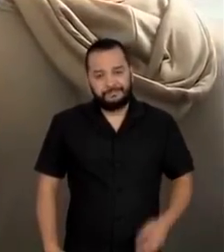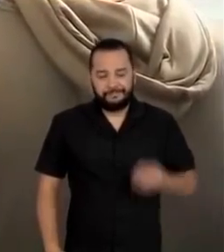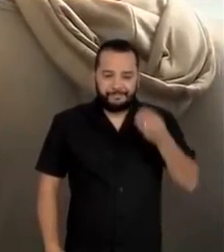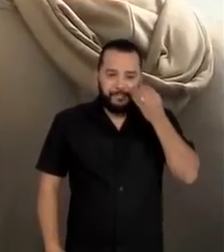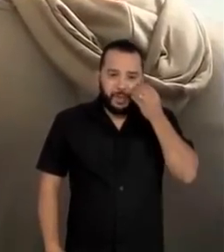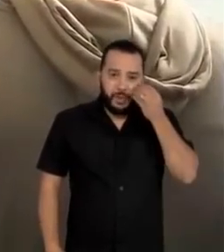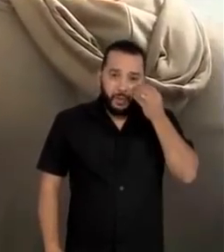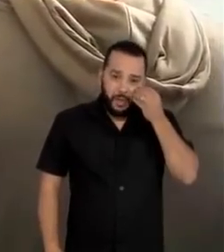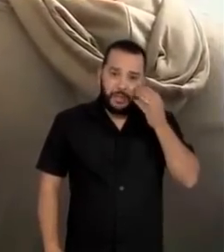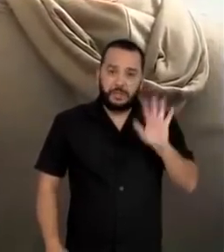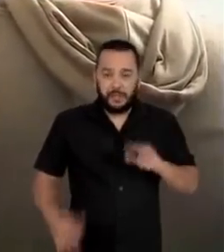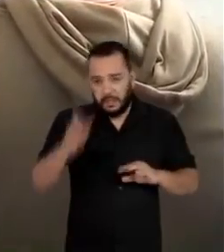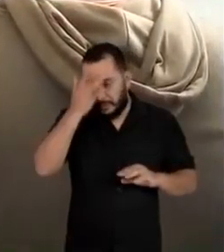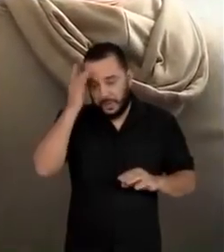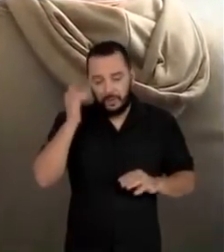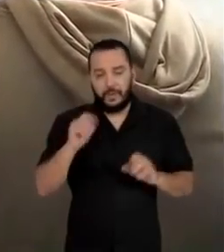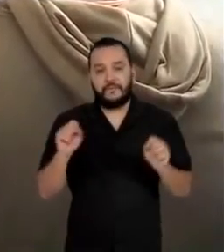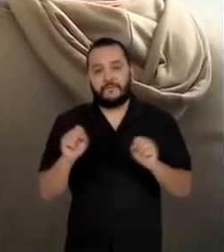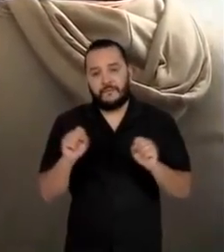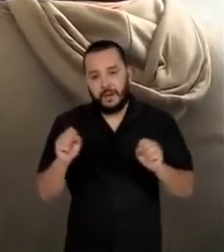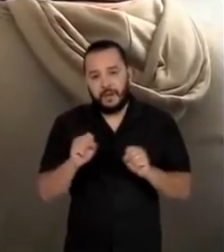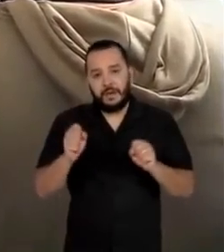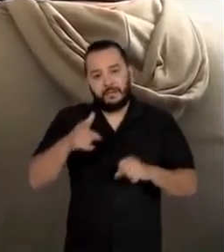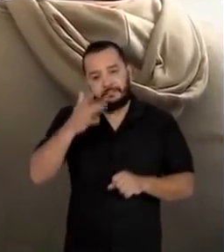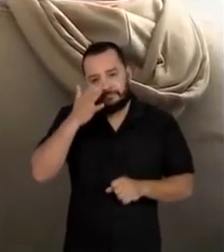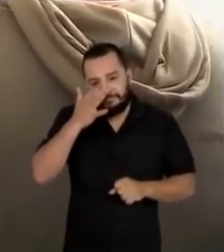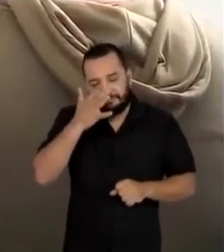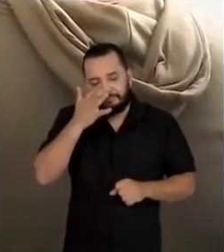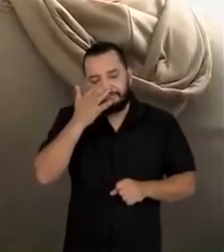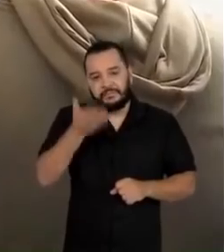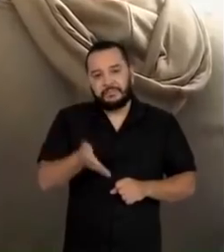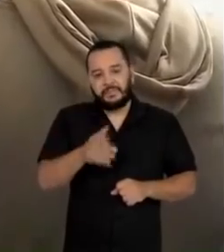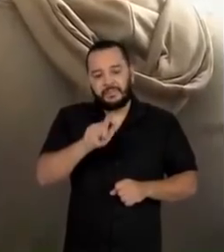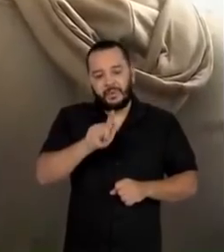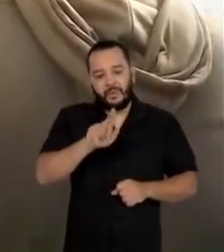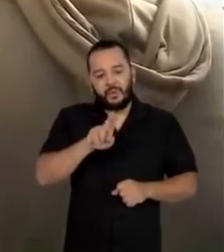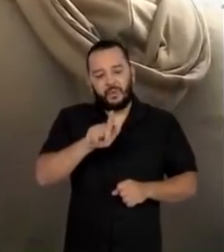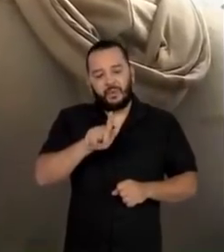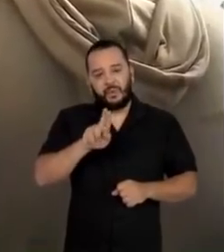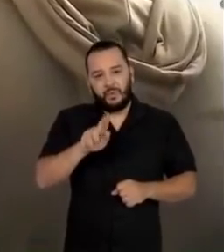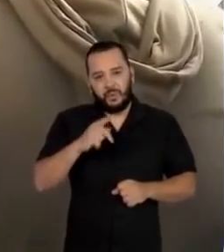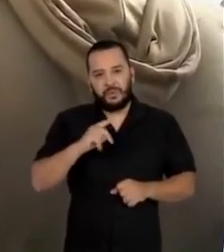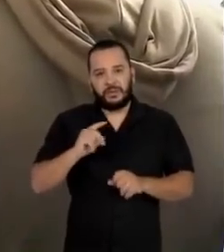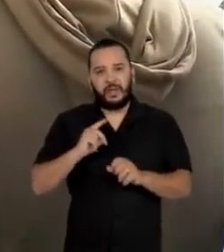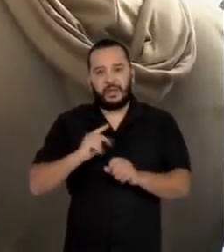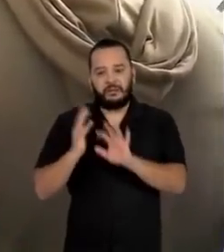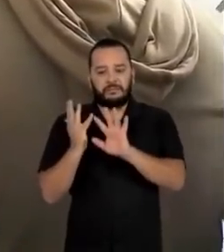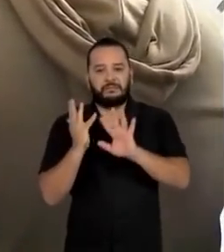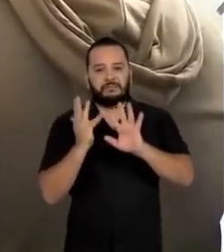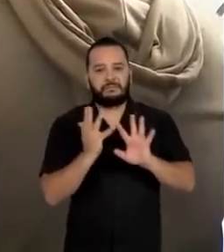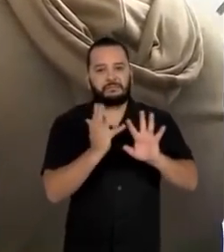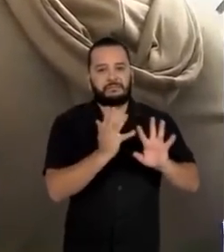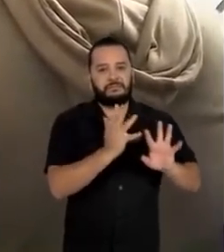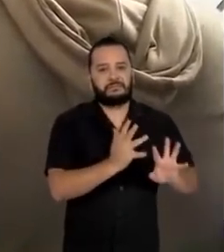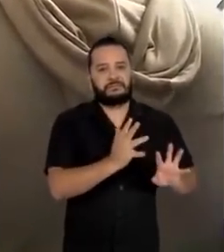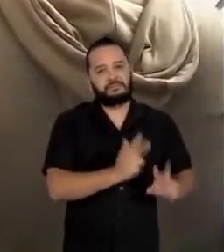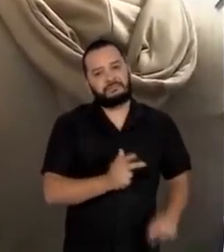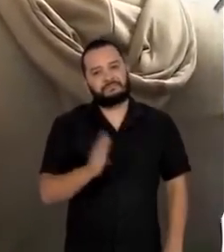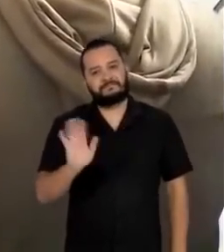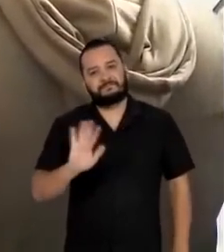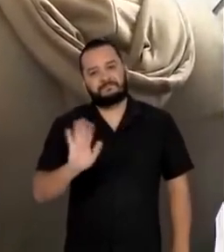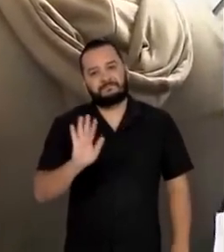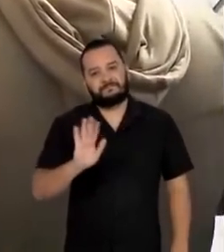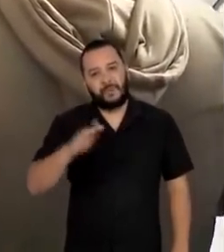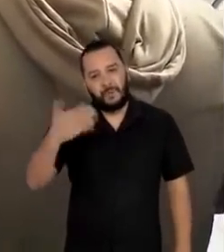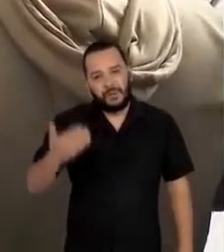Joyce, os fãs, admiradores do Gugu continuam entrando sem parar aqui para prestar essa última homenagem ao apresentador.